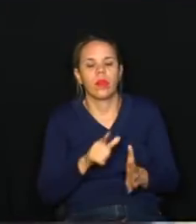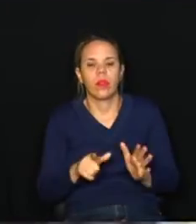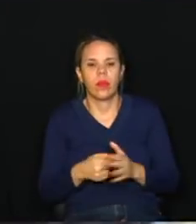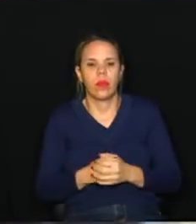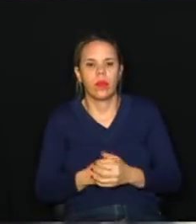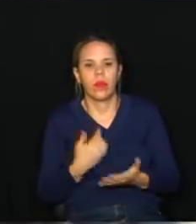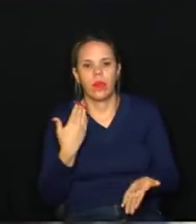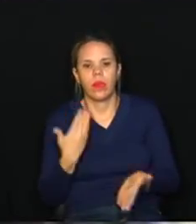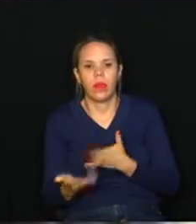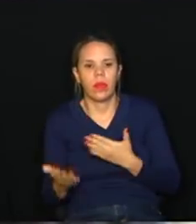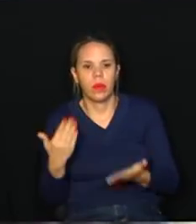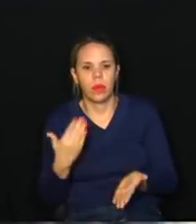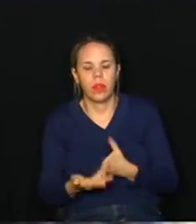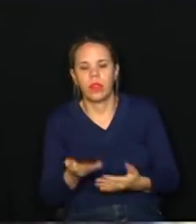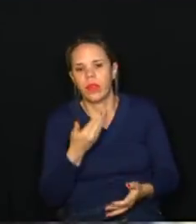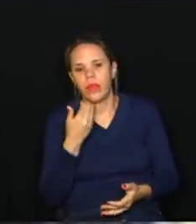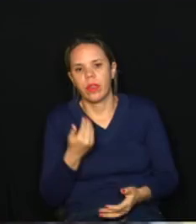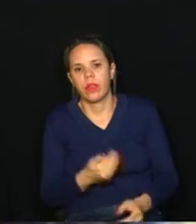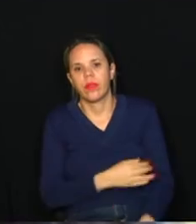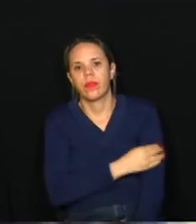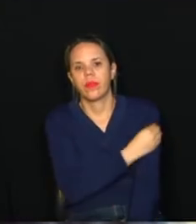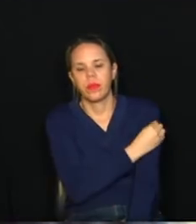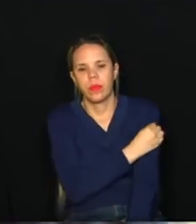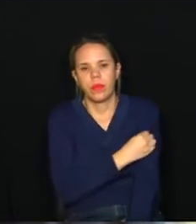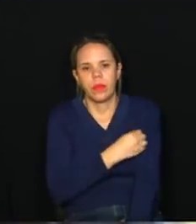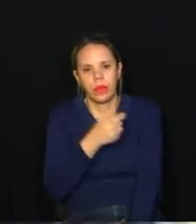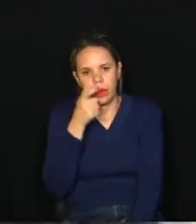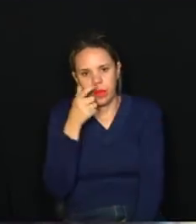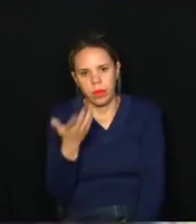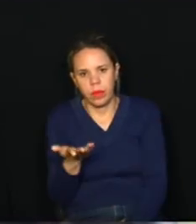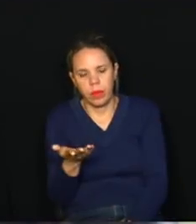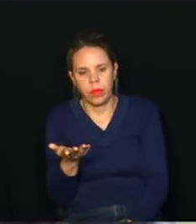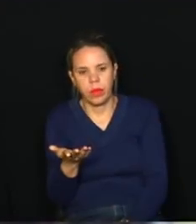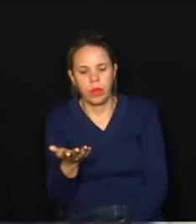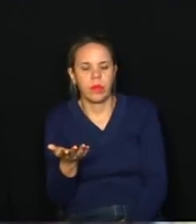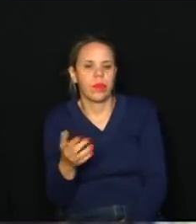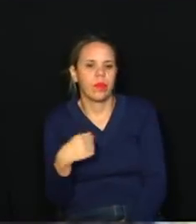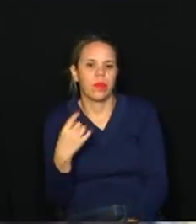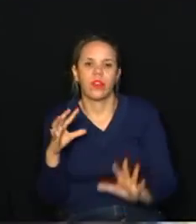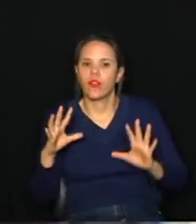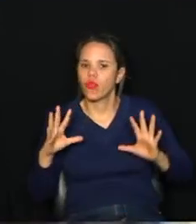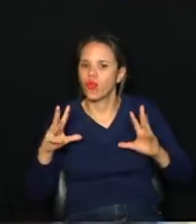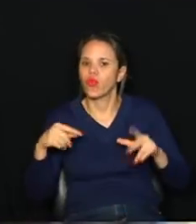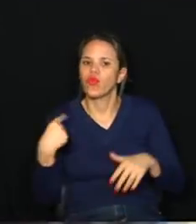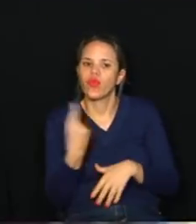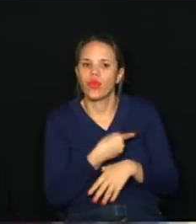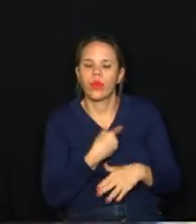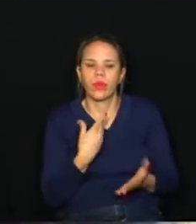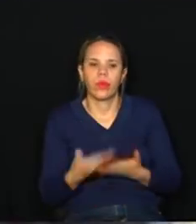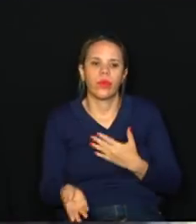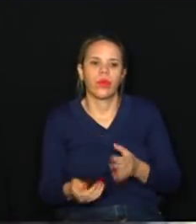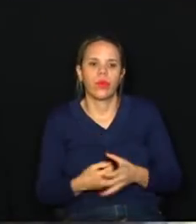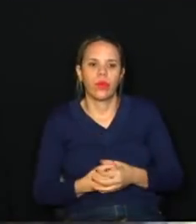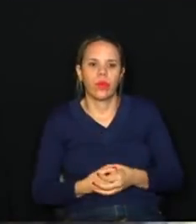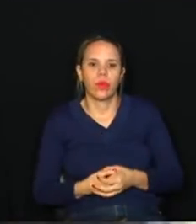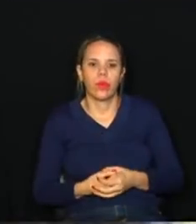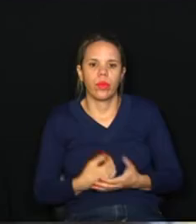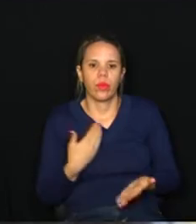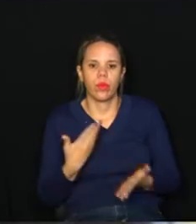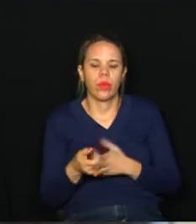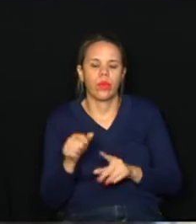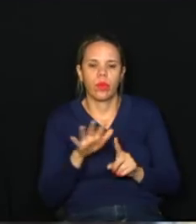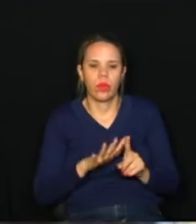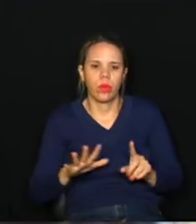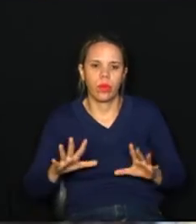quem perde é fácil de ver. Perdemos todos nós. Perde a